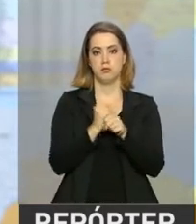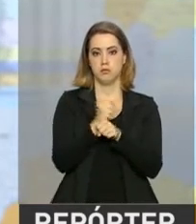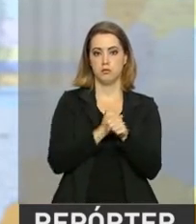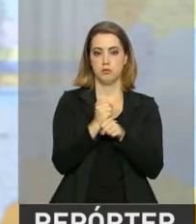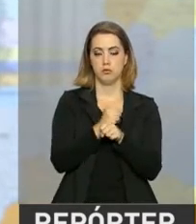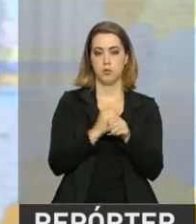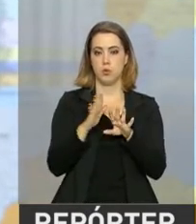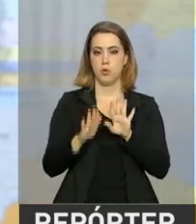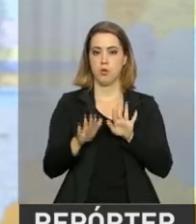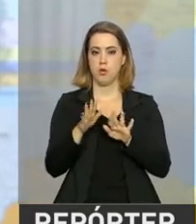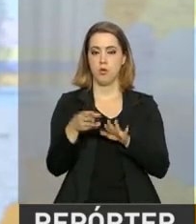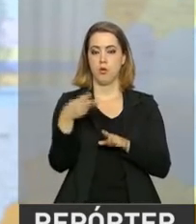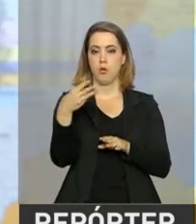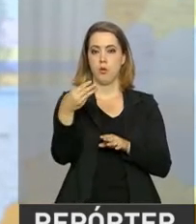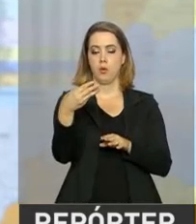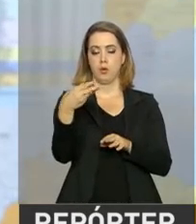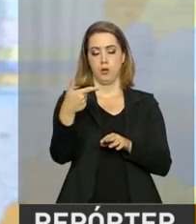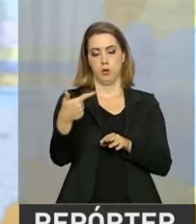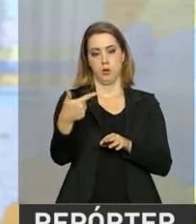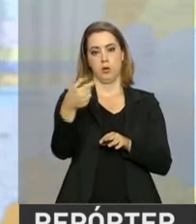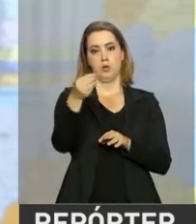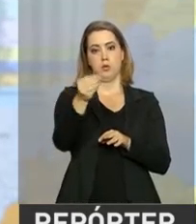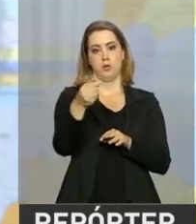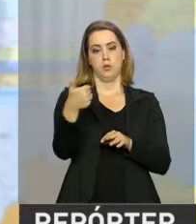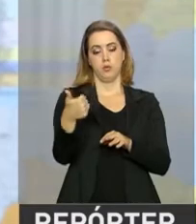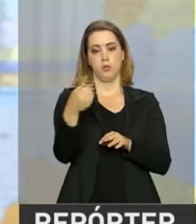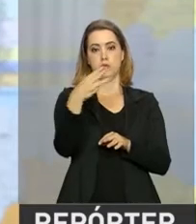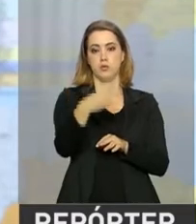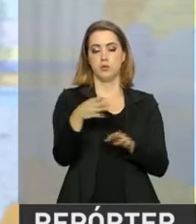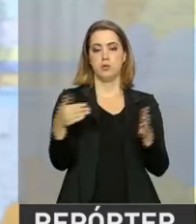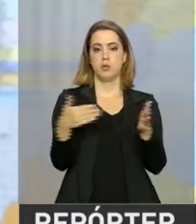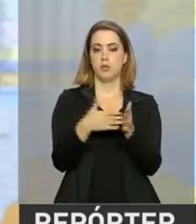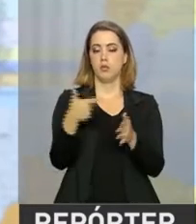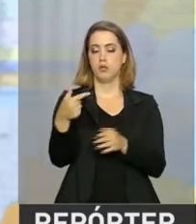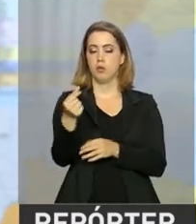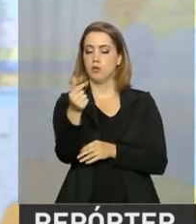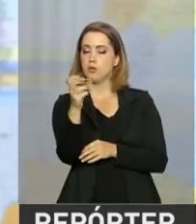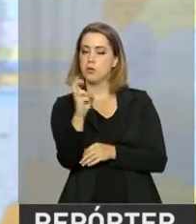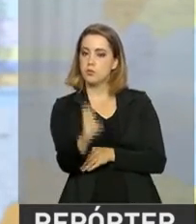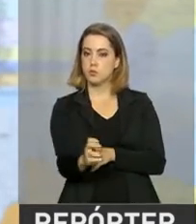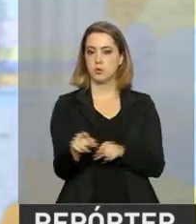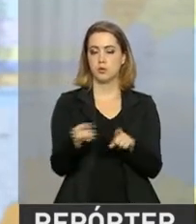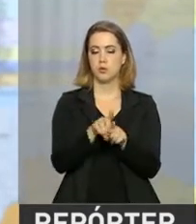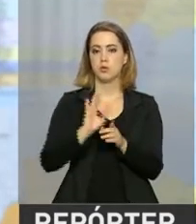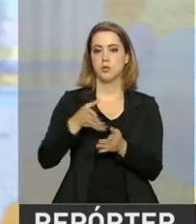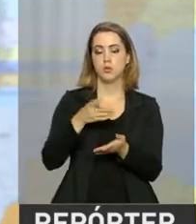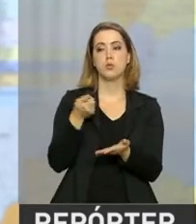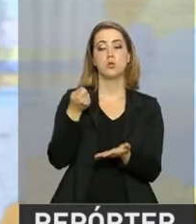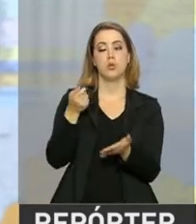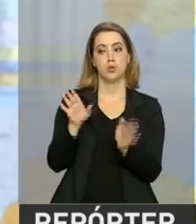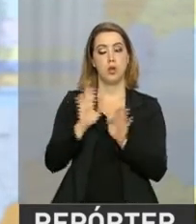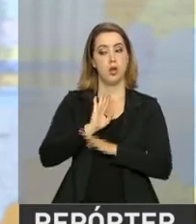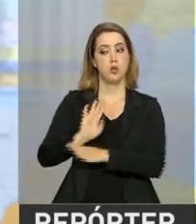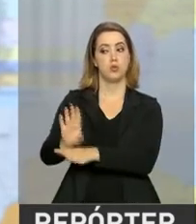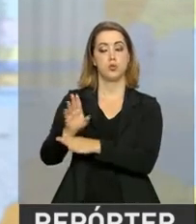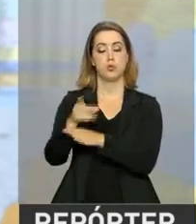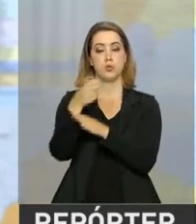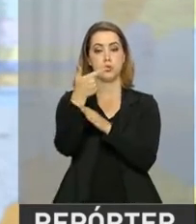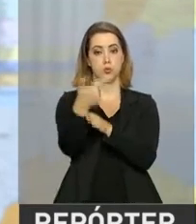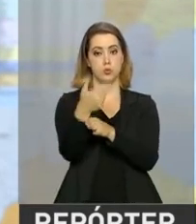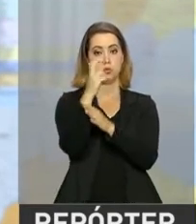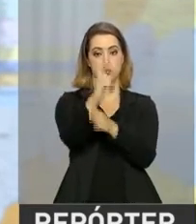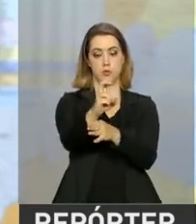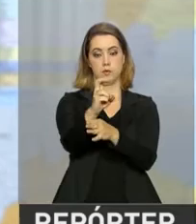2011 e 2013 e 2015 e apoiamos 25 projetos principalmente na área de